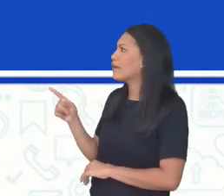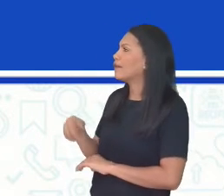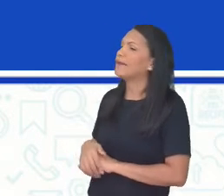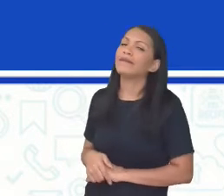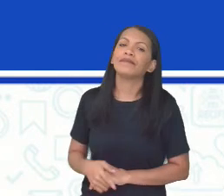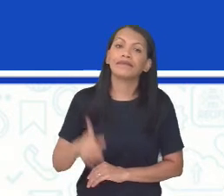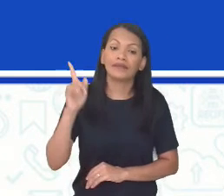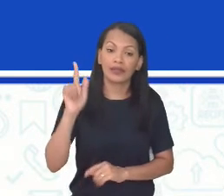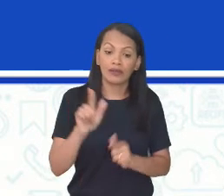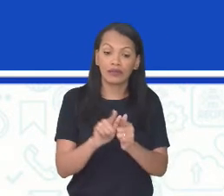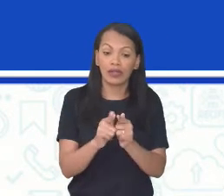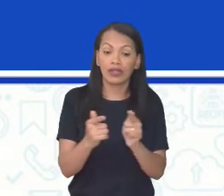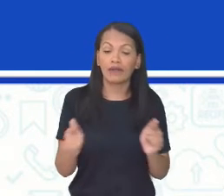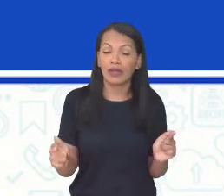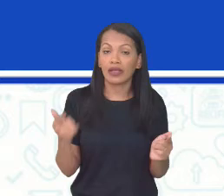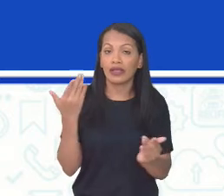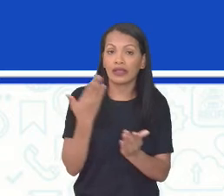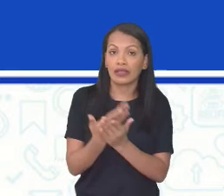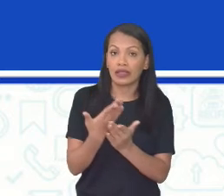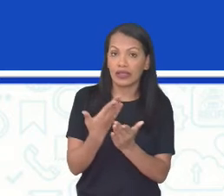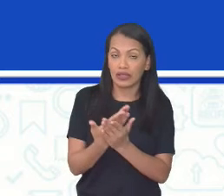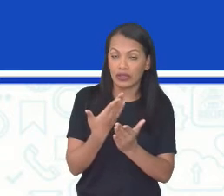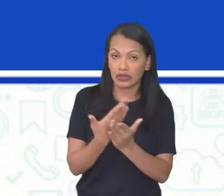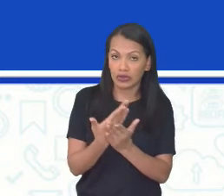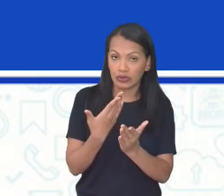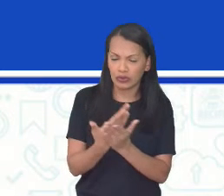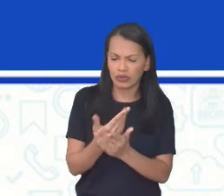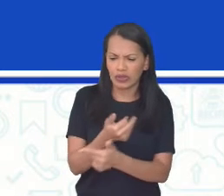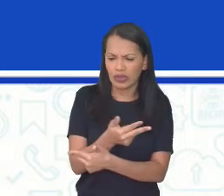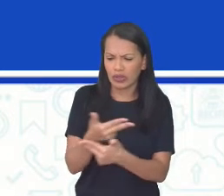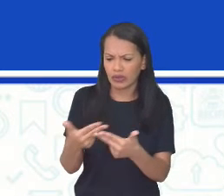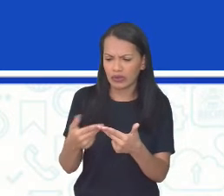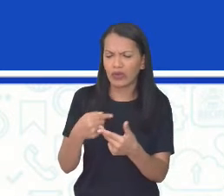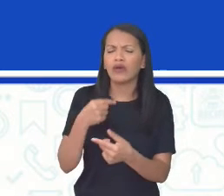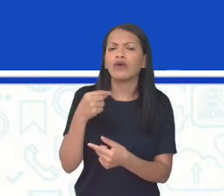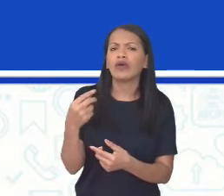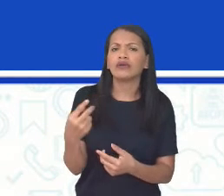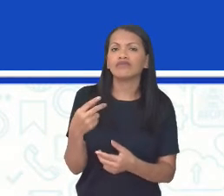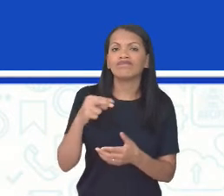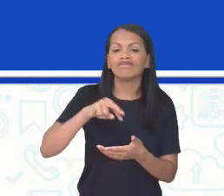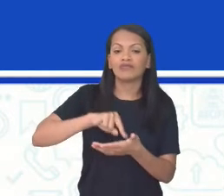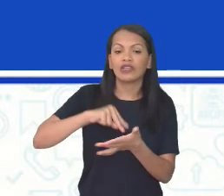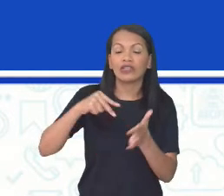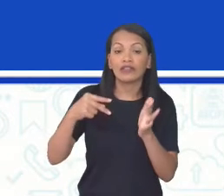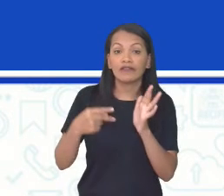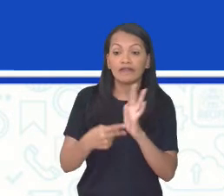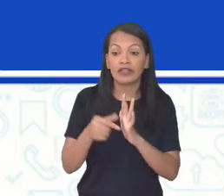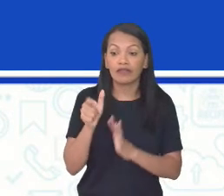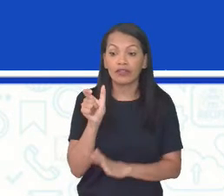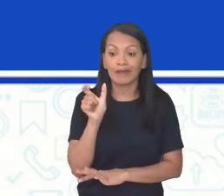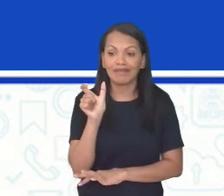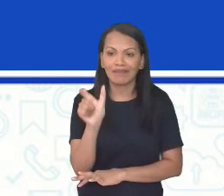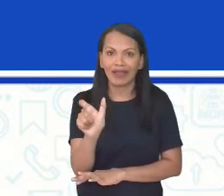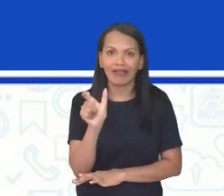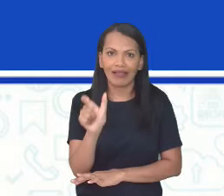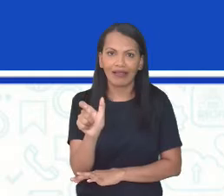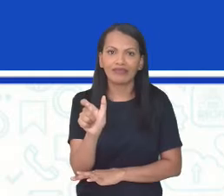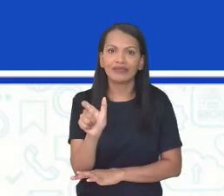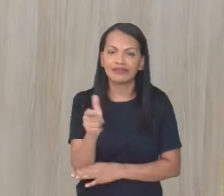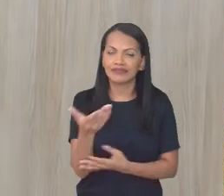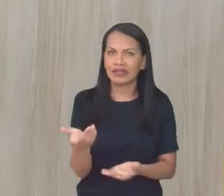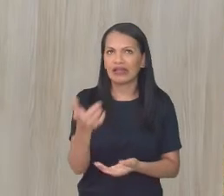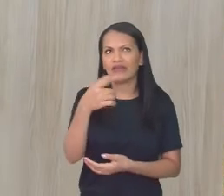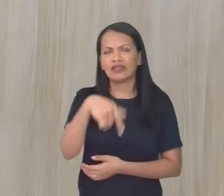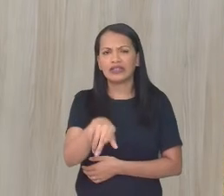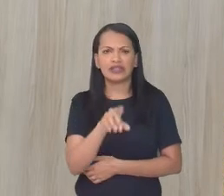gramática que estuda os aspectos relacionados ao sentido de palavras e enunciados. Então, não